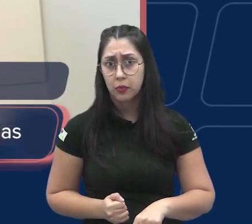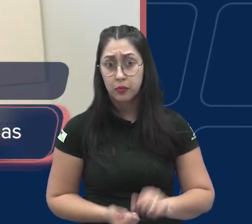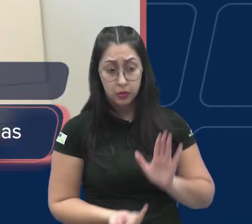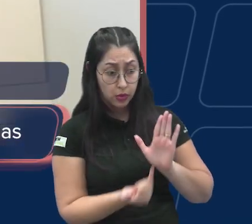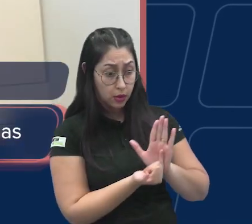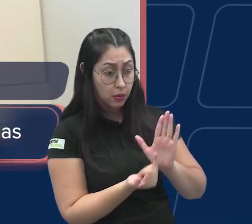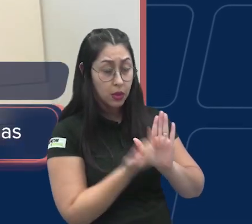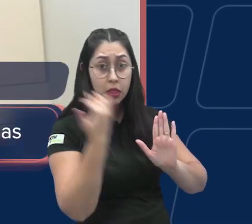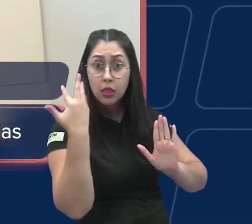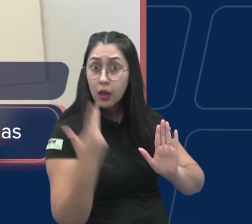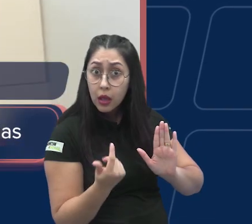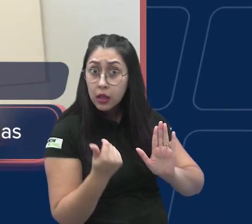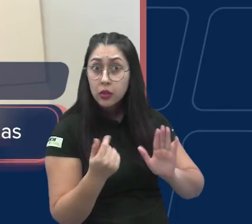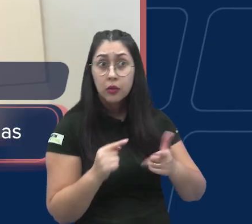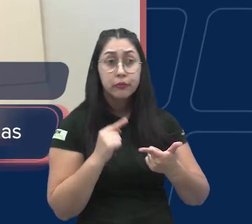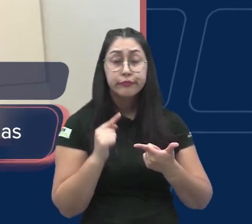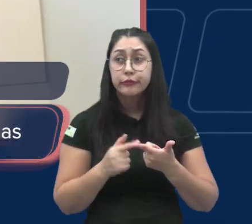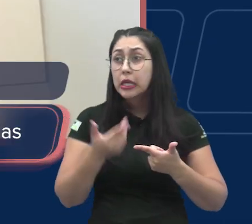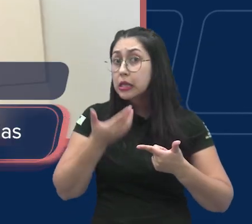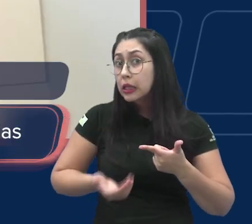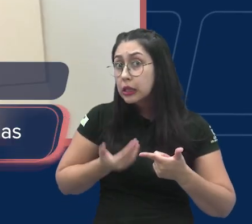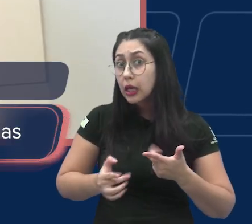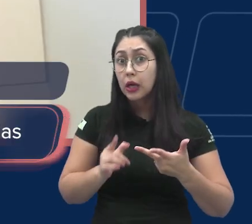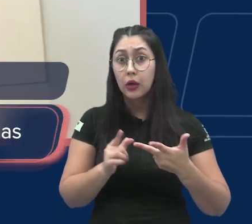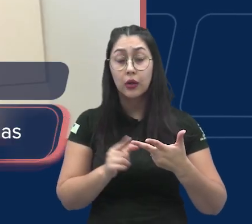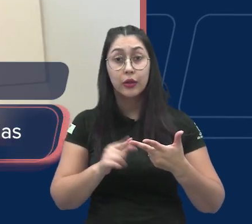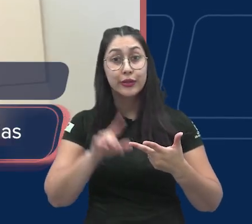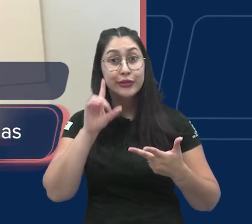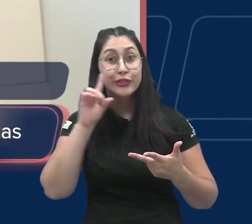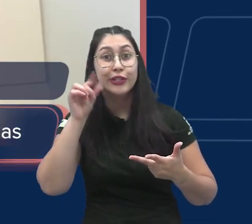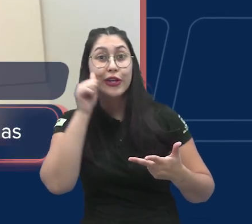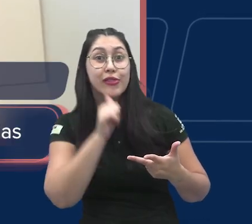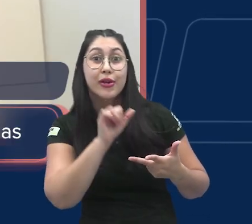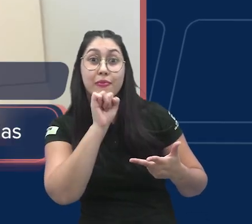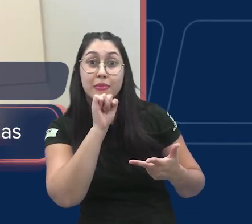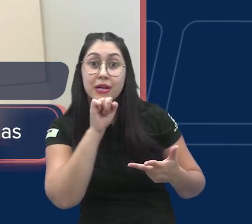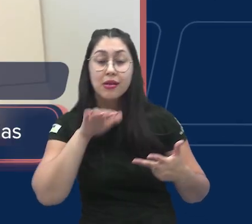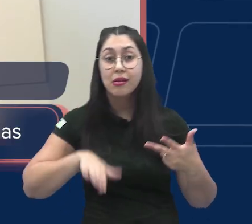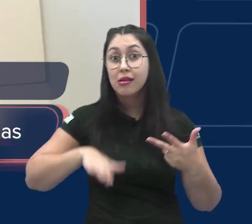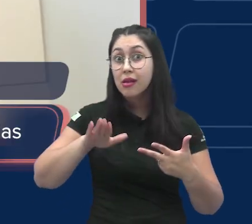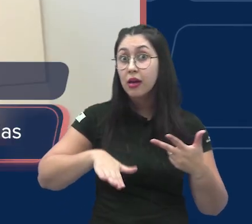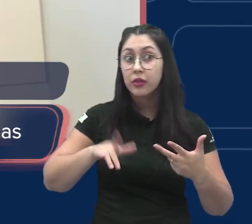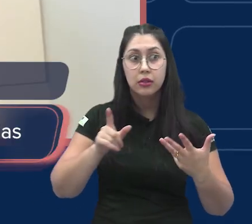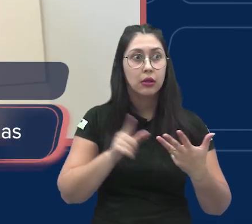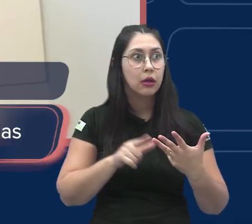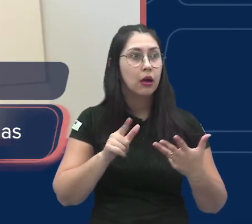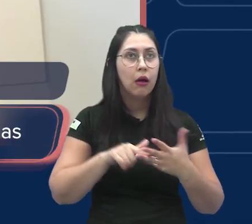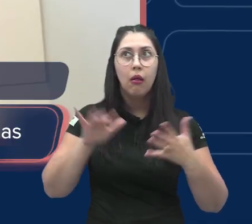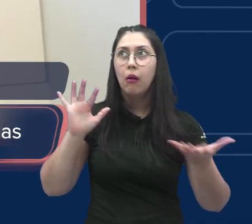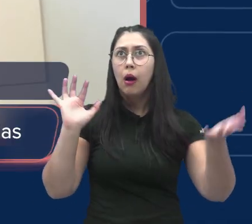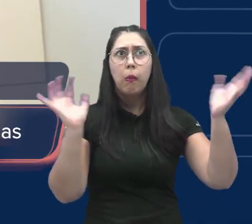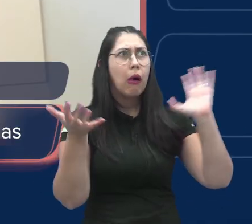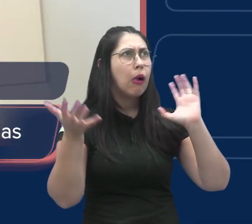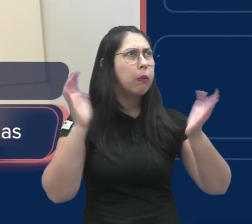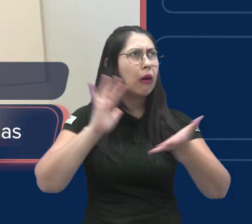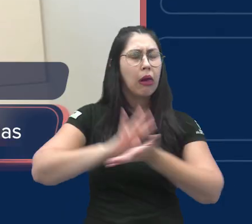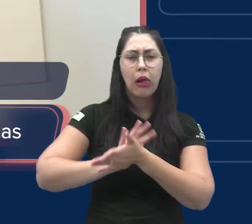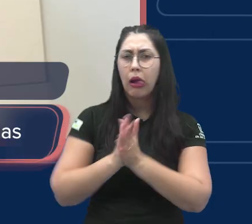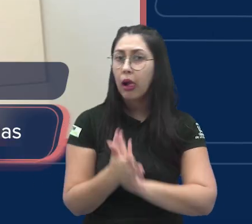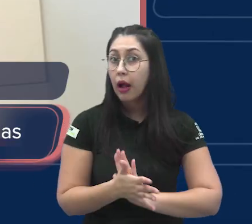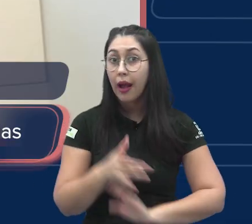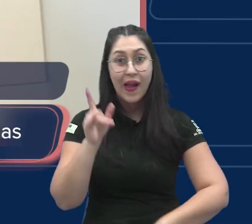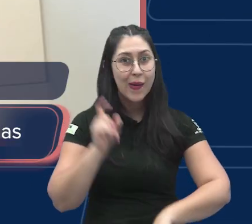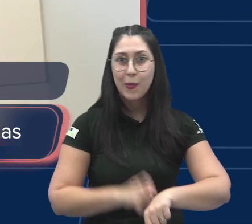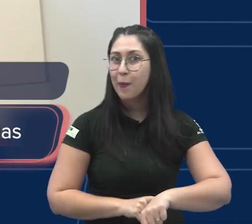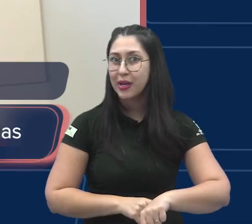seu imposto de renda, como Natal, Dia das Mães, festivos ou até alguma catástrofe que aconteceu,